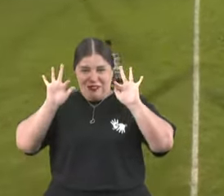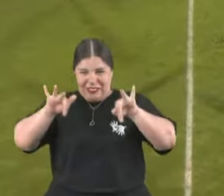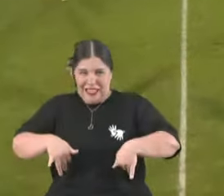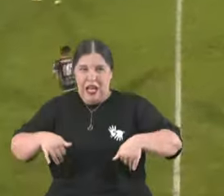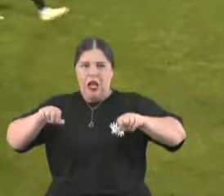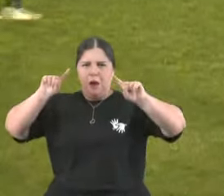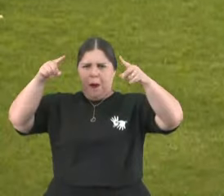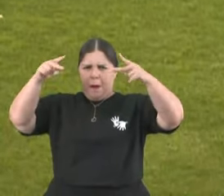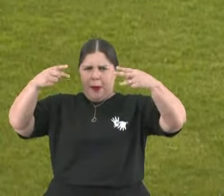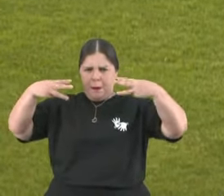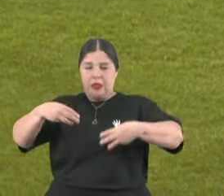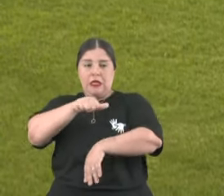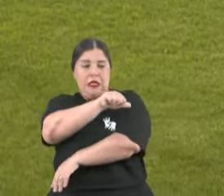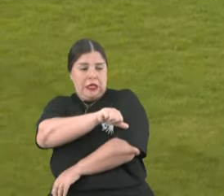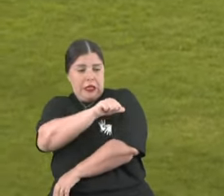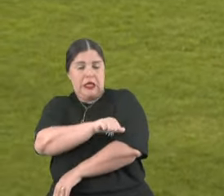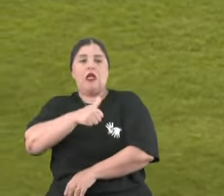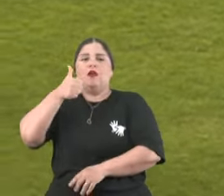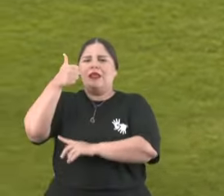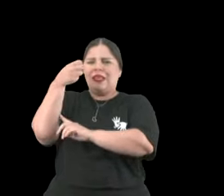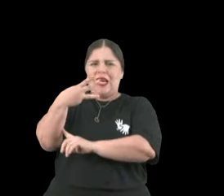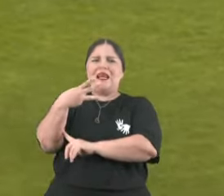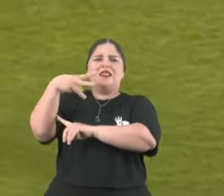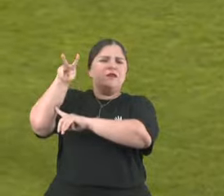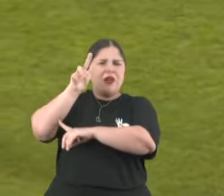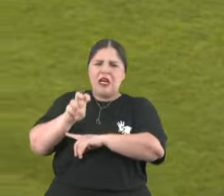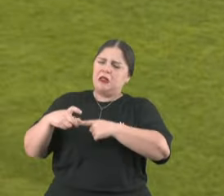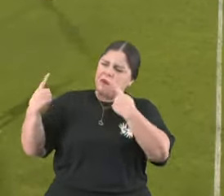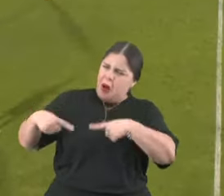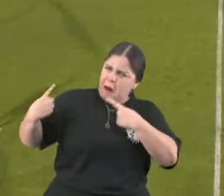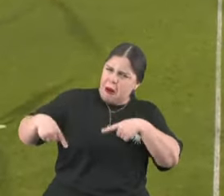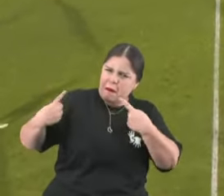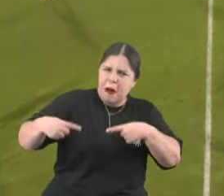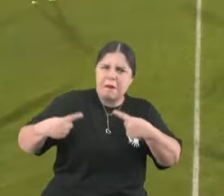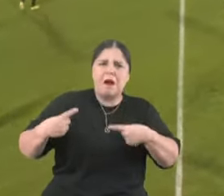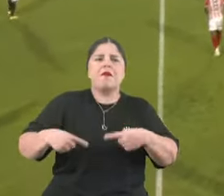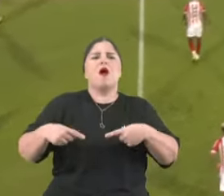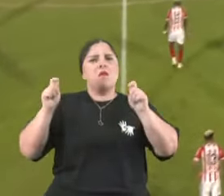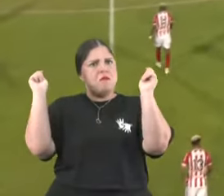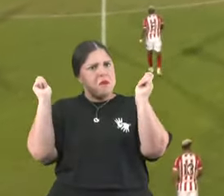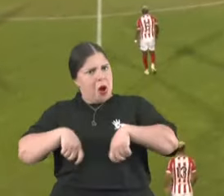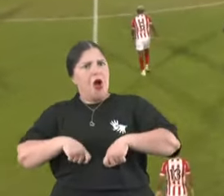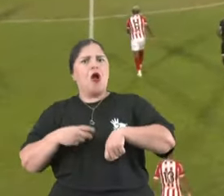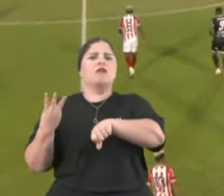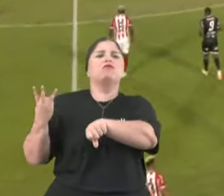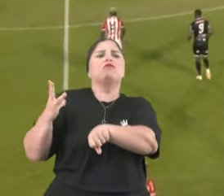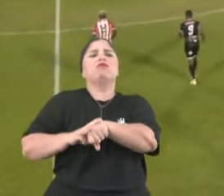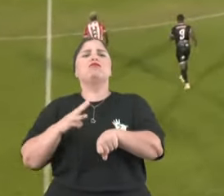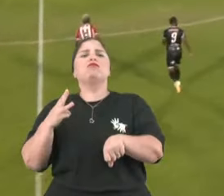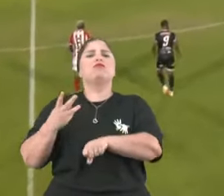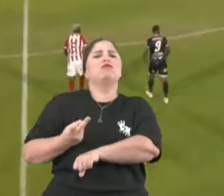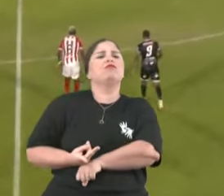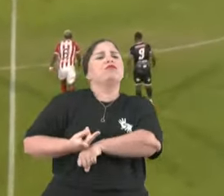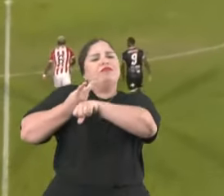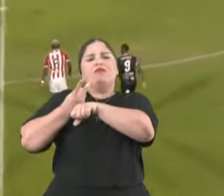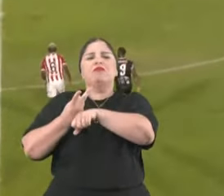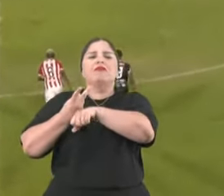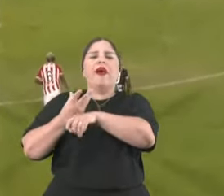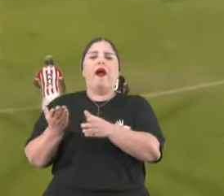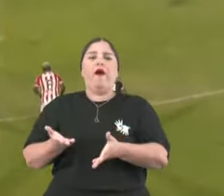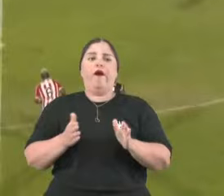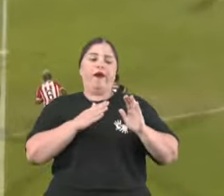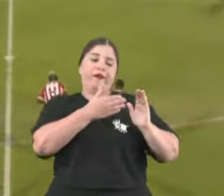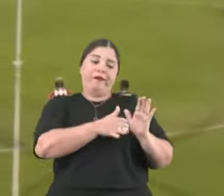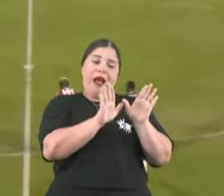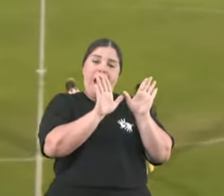13 finais consecutivas e podendo conquistar o seu terceiro título, tricampeonato, agora em cima do Asa, até porque